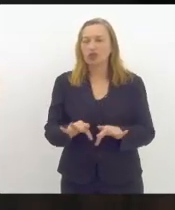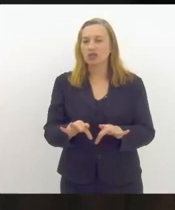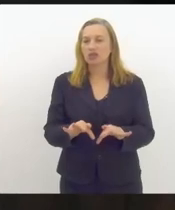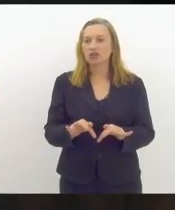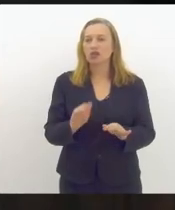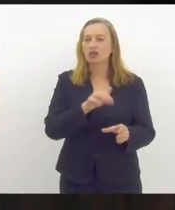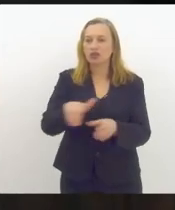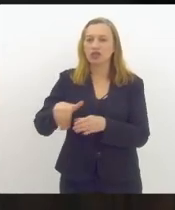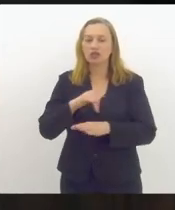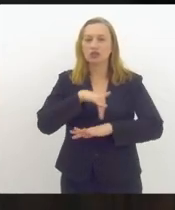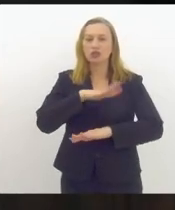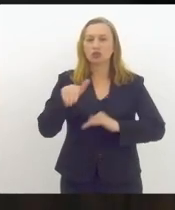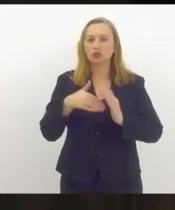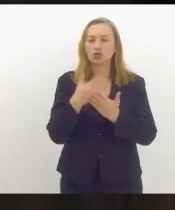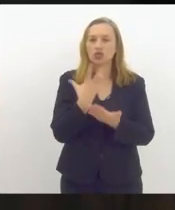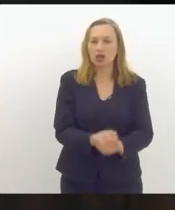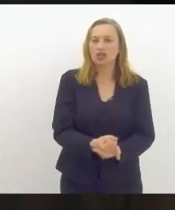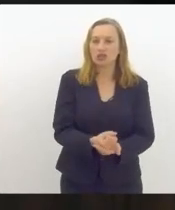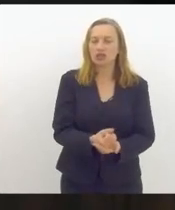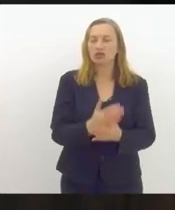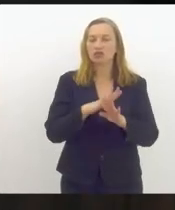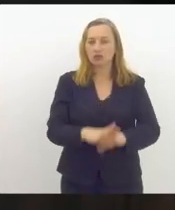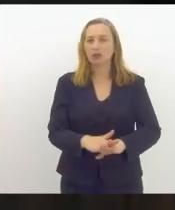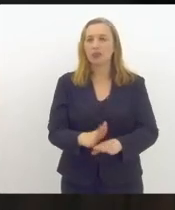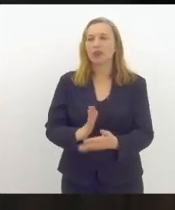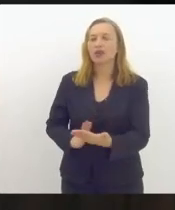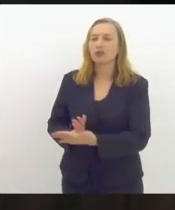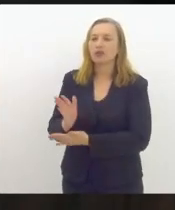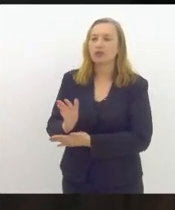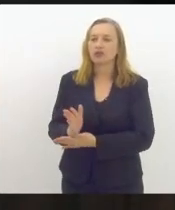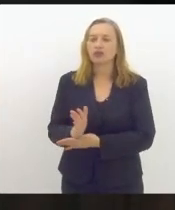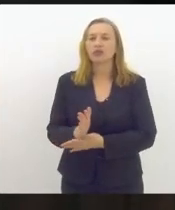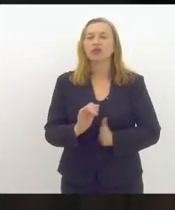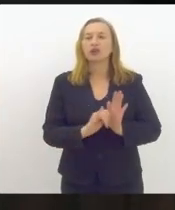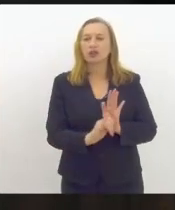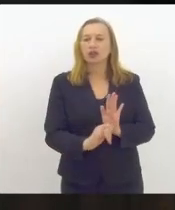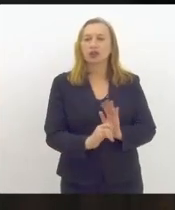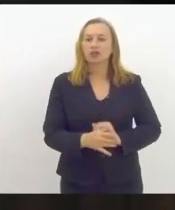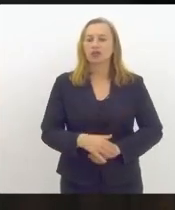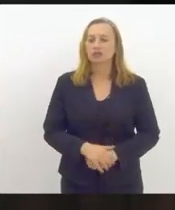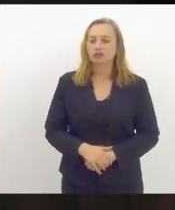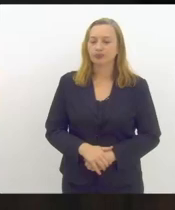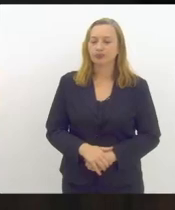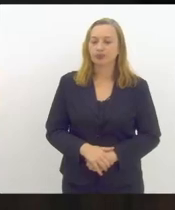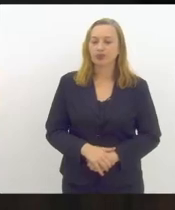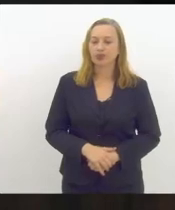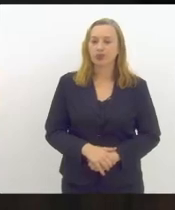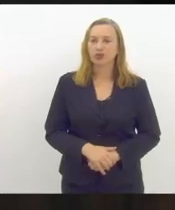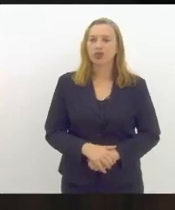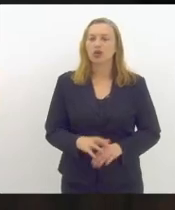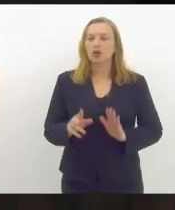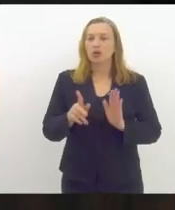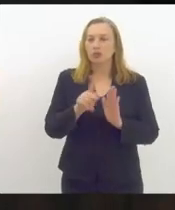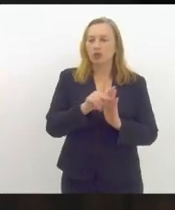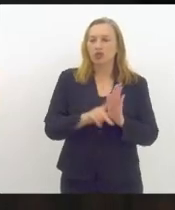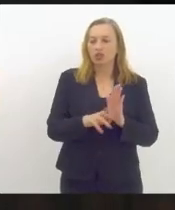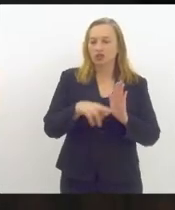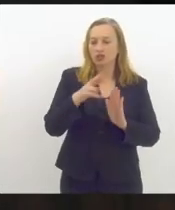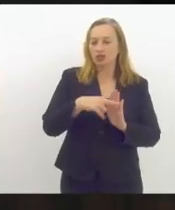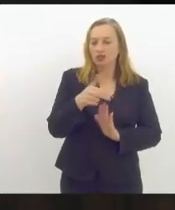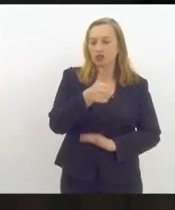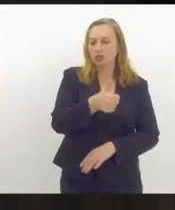sobre que aprovam se os que aprovam permaneçam aprovado vai à promulgação e pode resolução